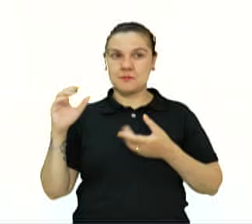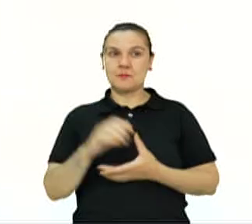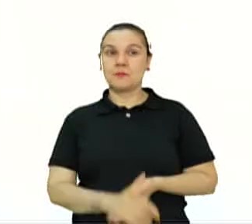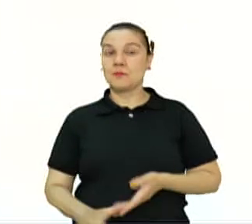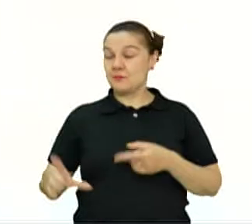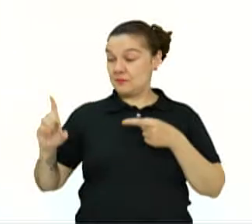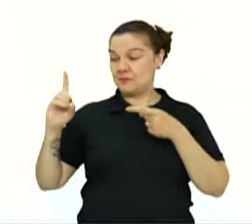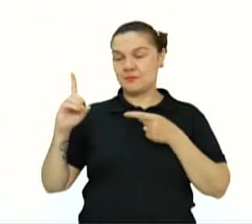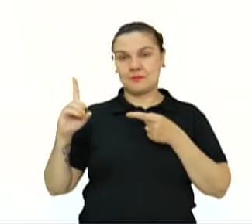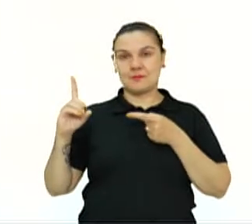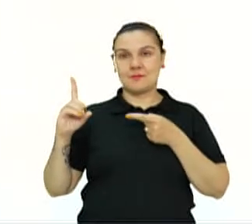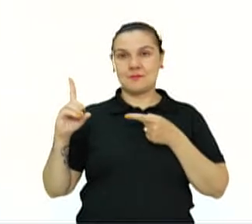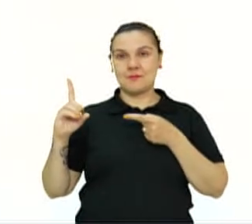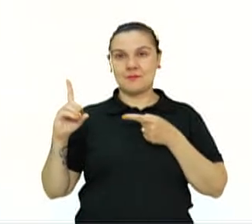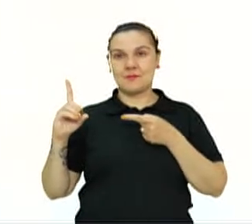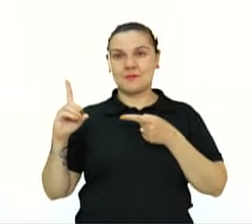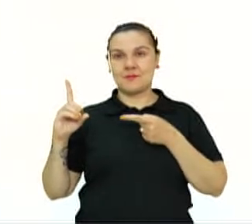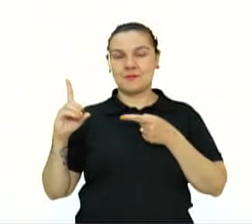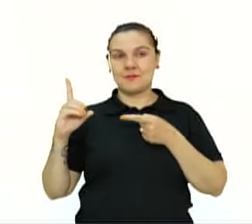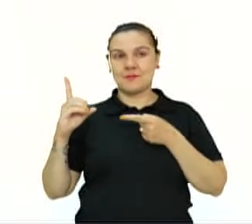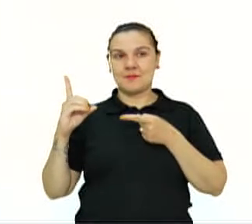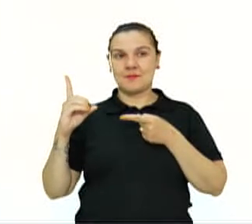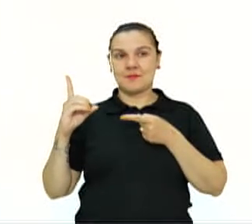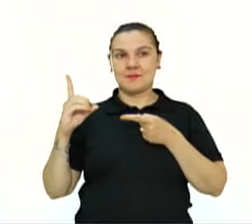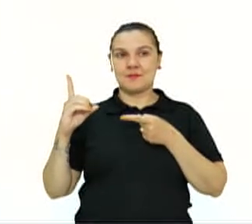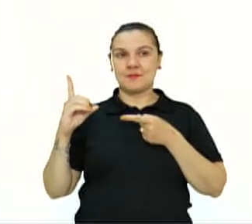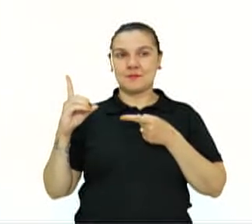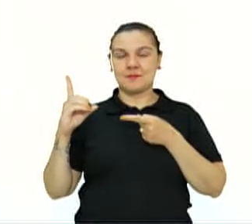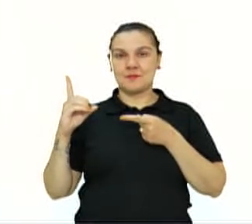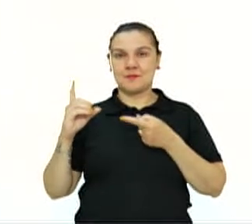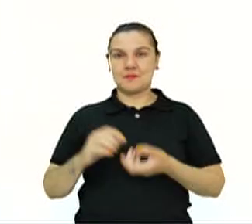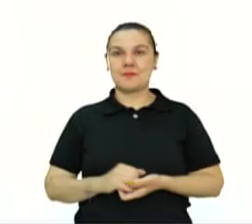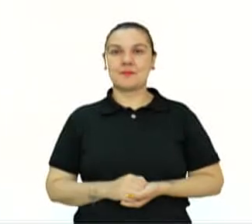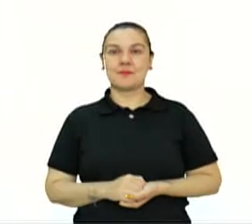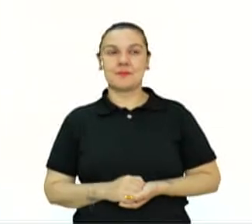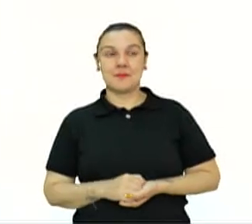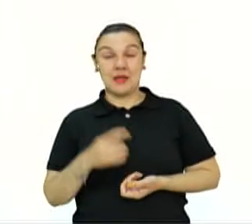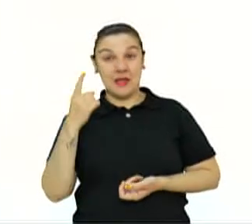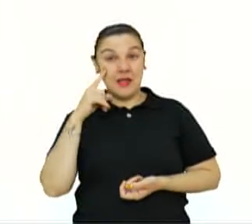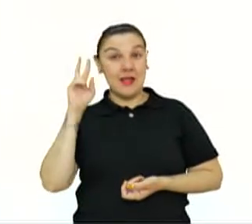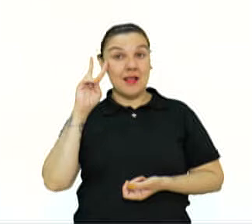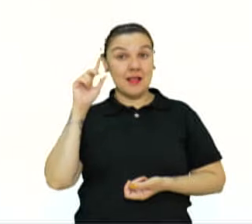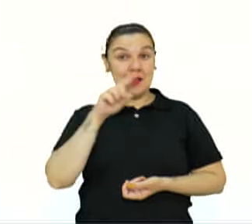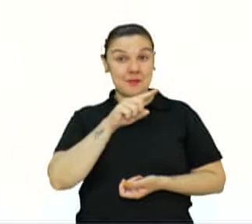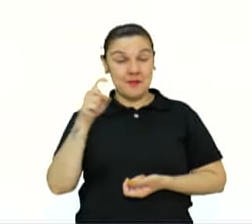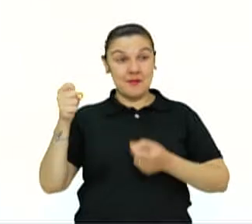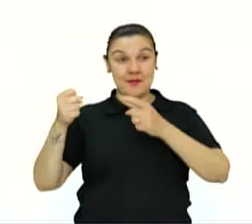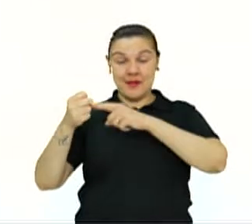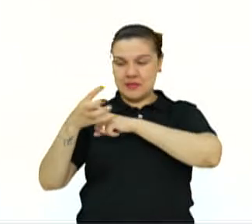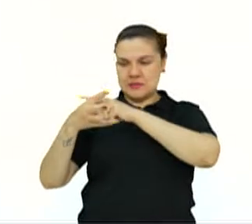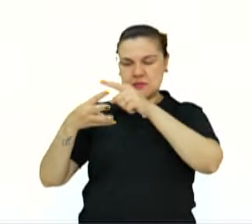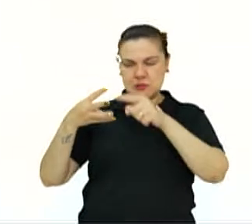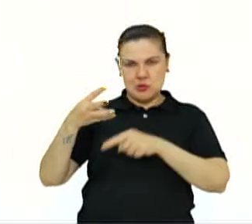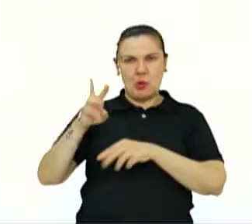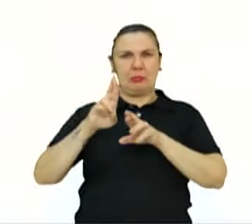vaginalis. E na letra D, Haemophilus ducreyi. Lembrando que esses nomes esquisitos aqui, né, eles